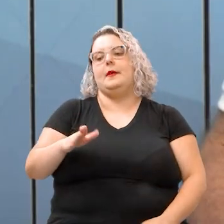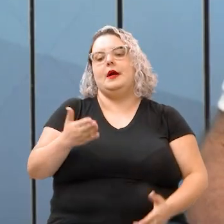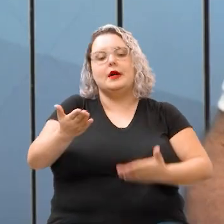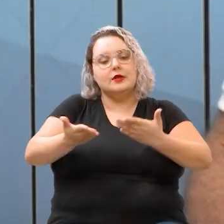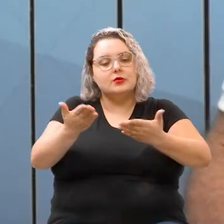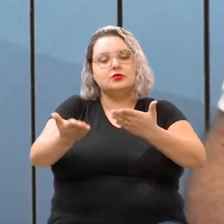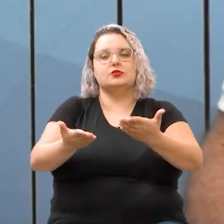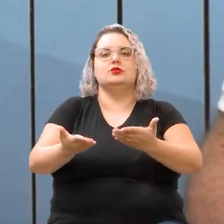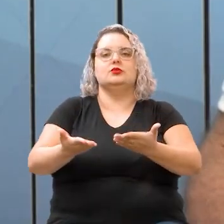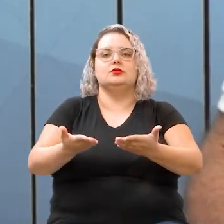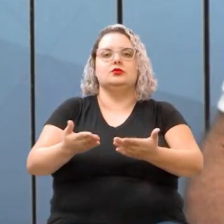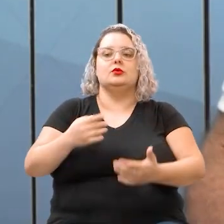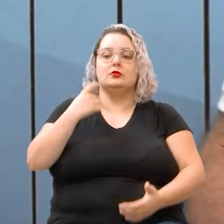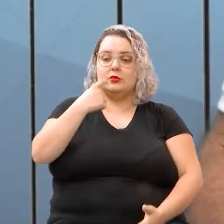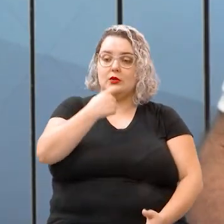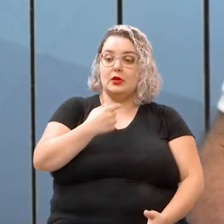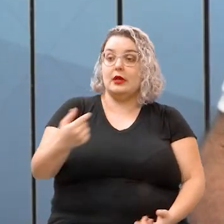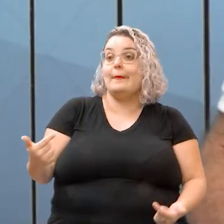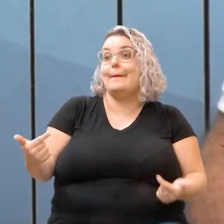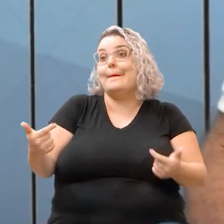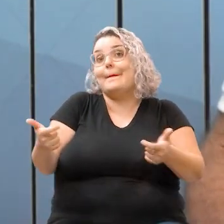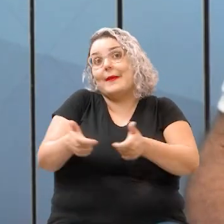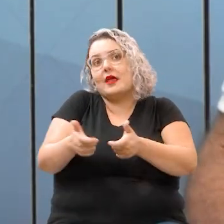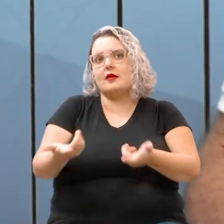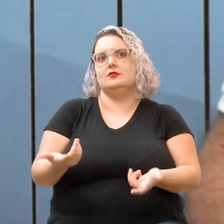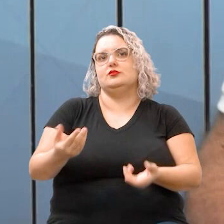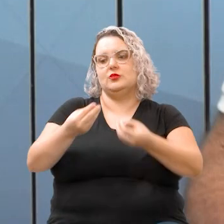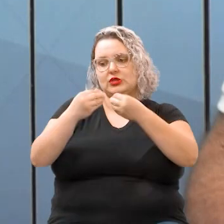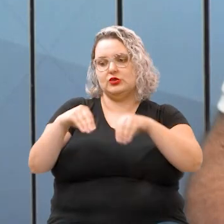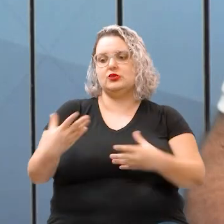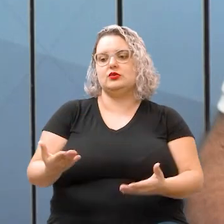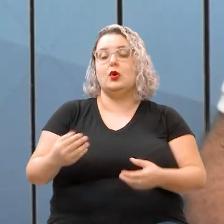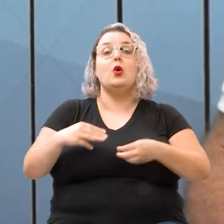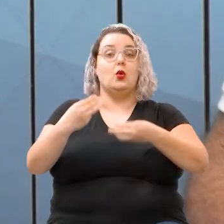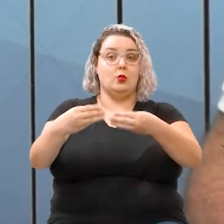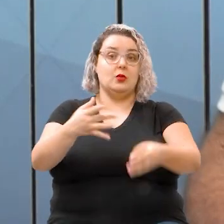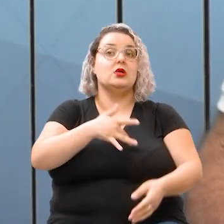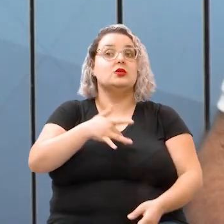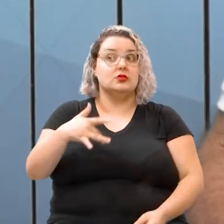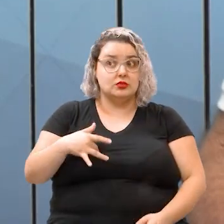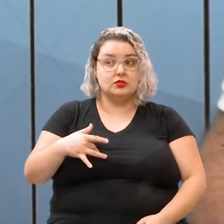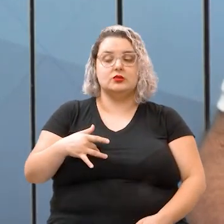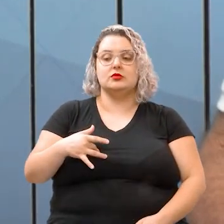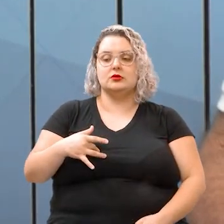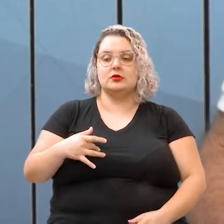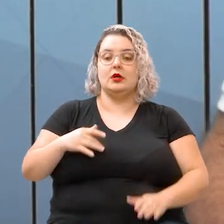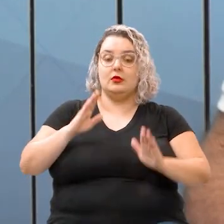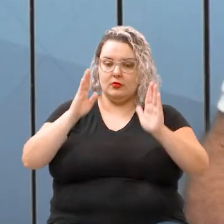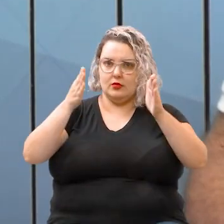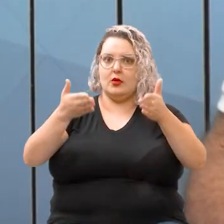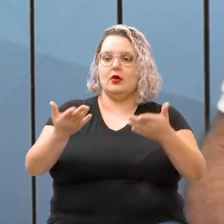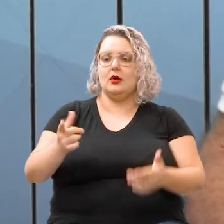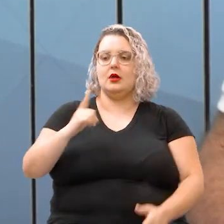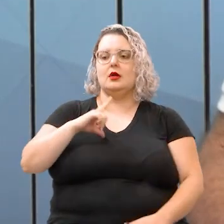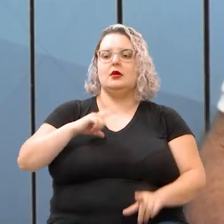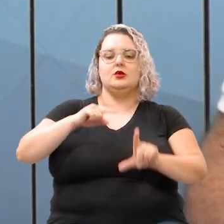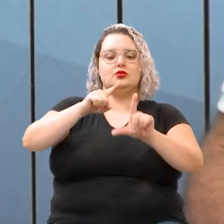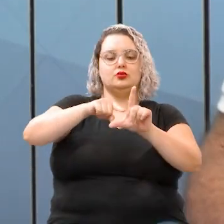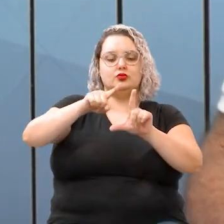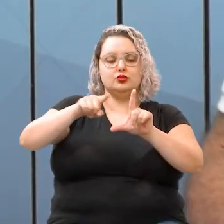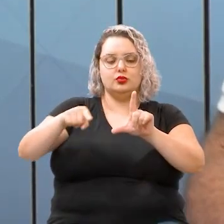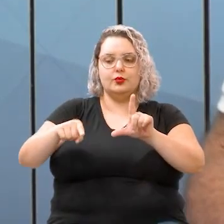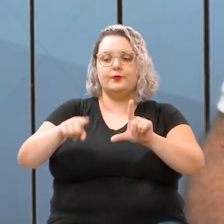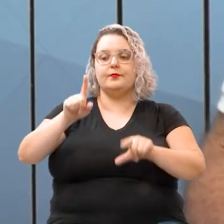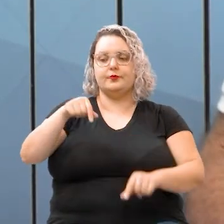é o tratamento odontológico e menos mutilador. Inclusive, o Ministério da Saúde, ele tensiona bastante para isso. A gente tem um indicador, que é